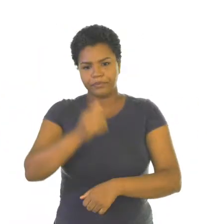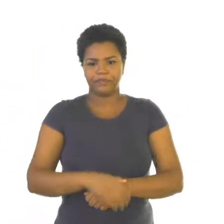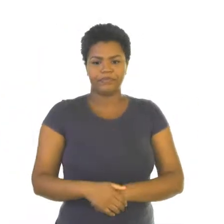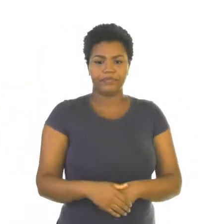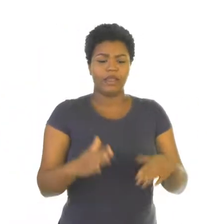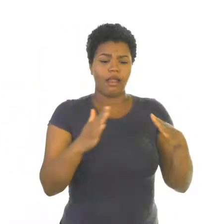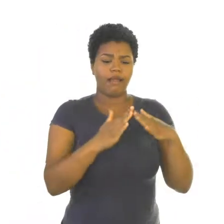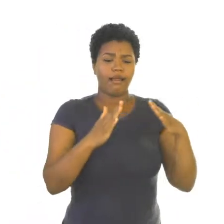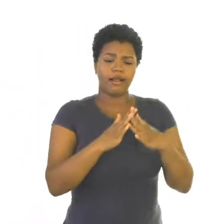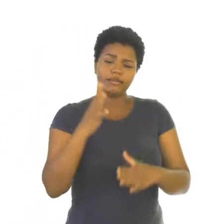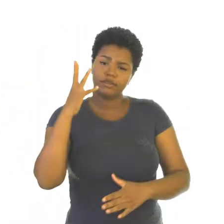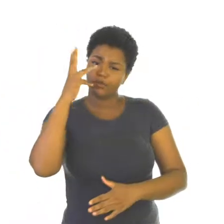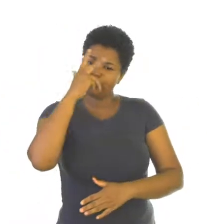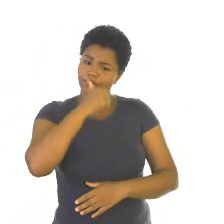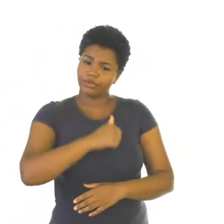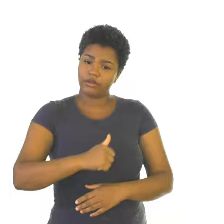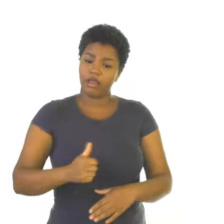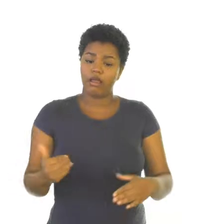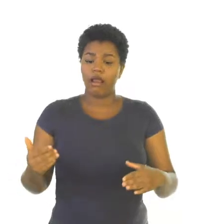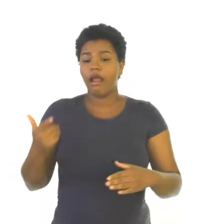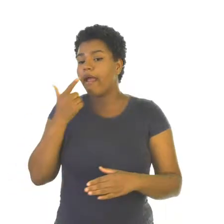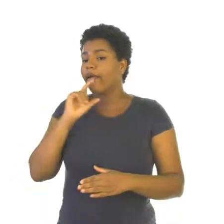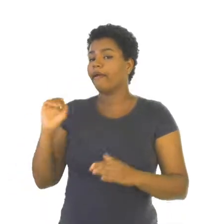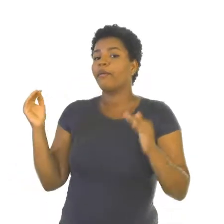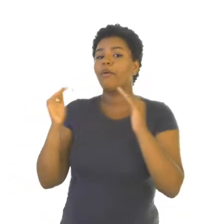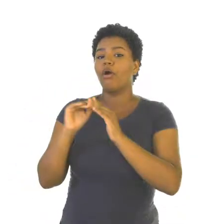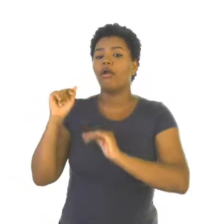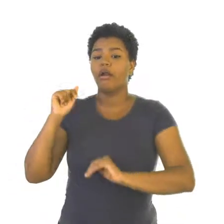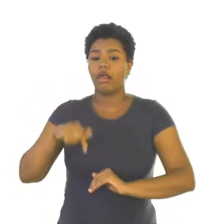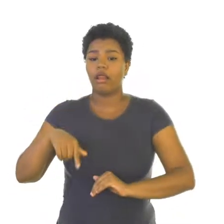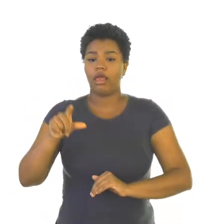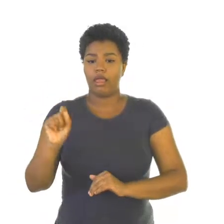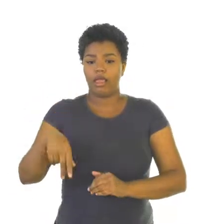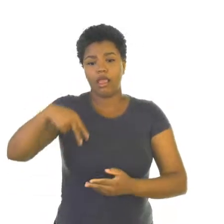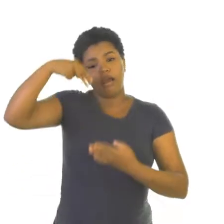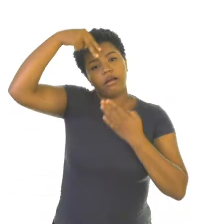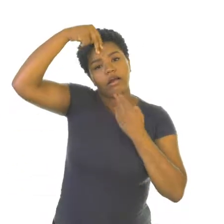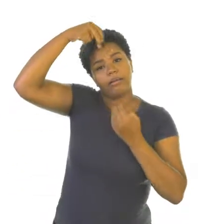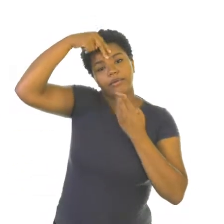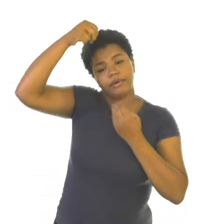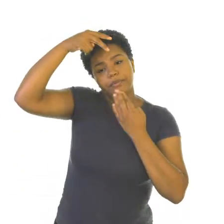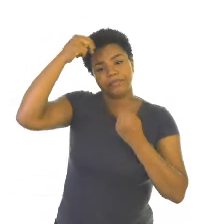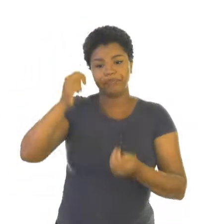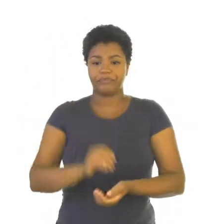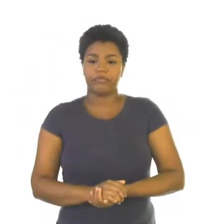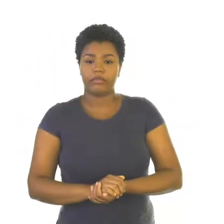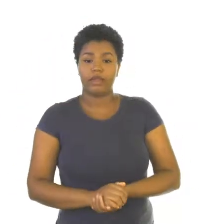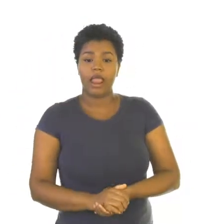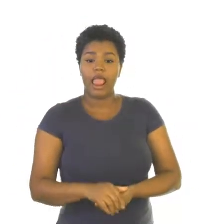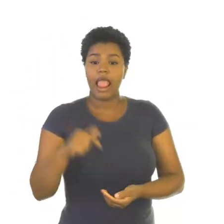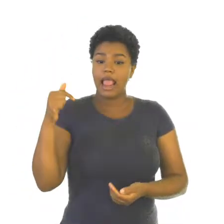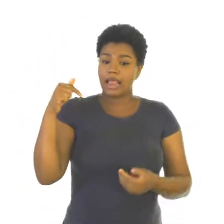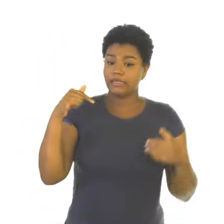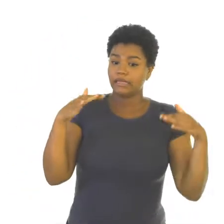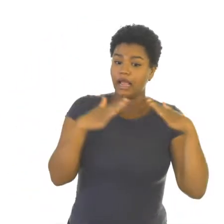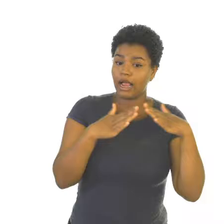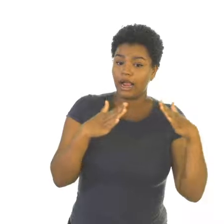tão bonita, quem mora nela é a cabrita. Essa casa é de cimento, quem mora nela é